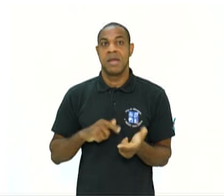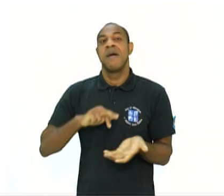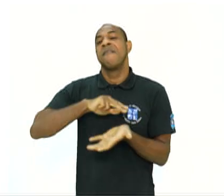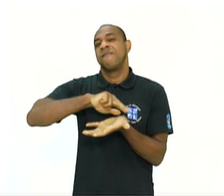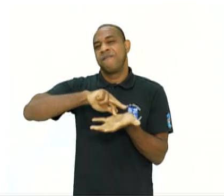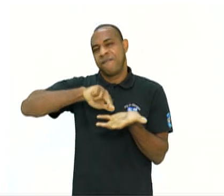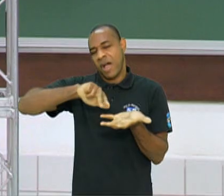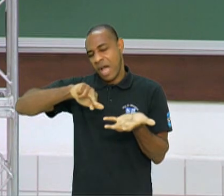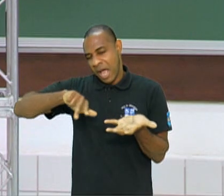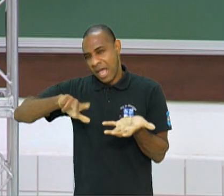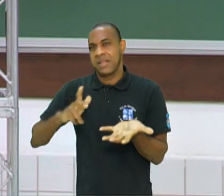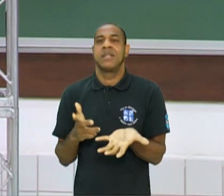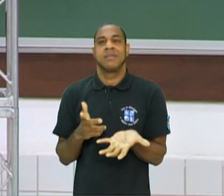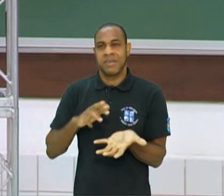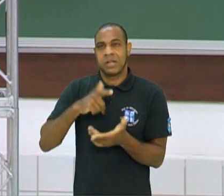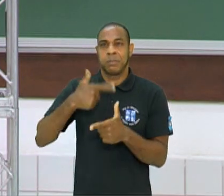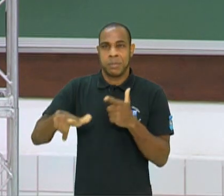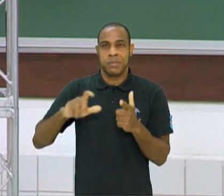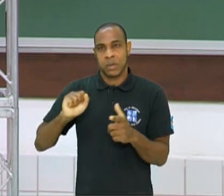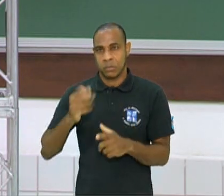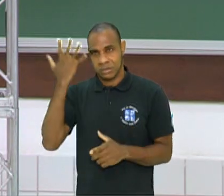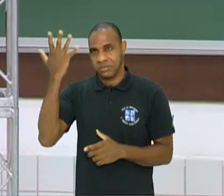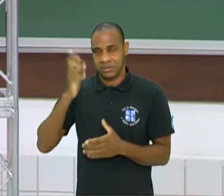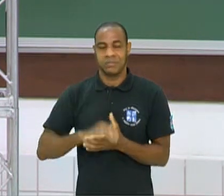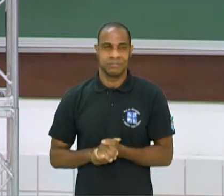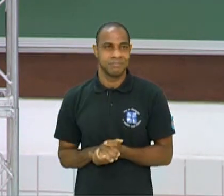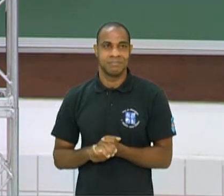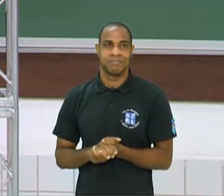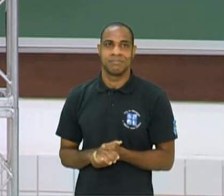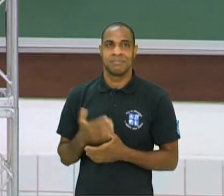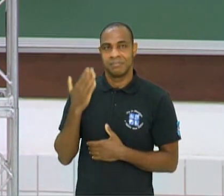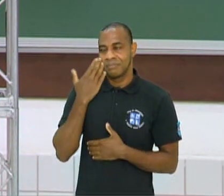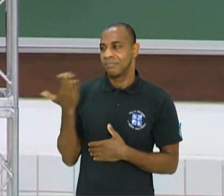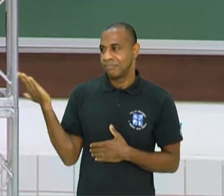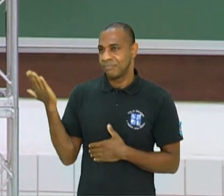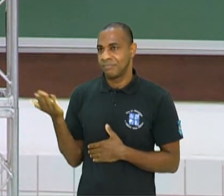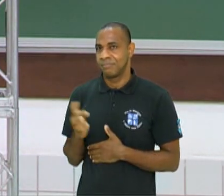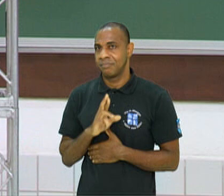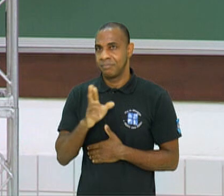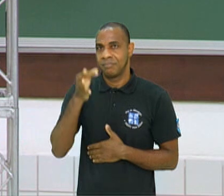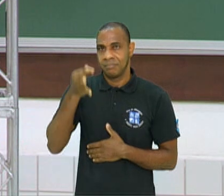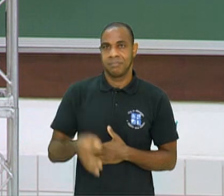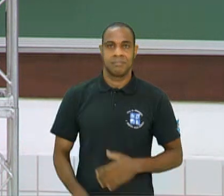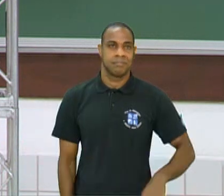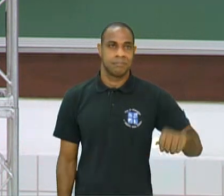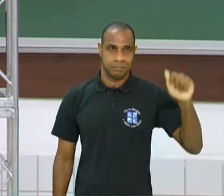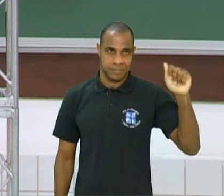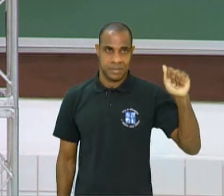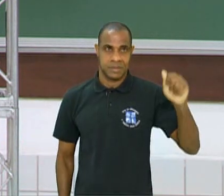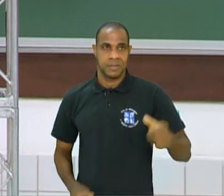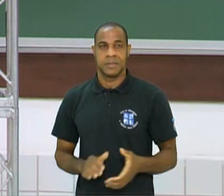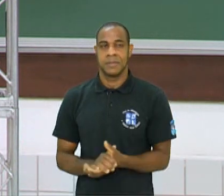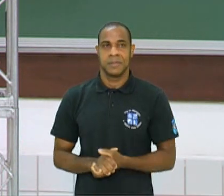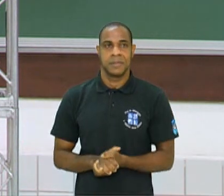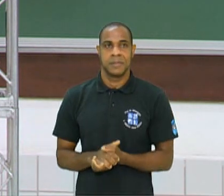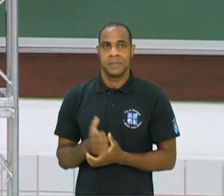relata tudo que deu de errado no dia dele, tá bom? Então, a alternativa correta seria letra A,